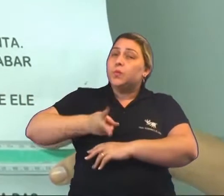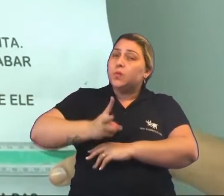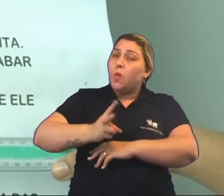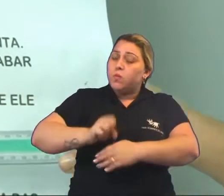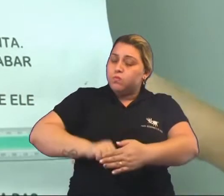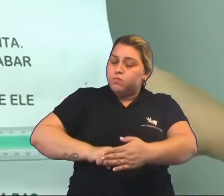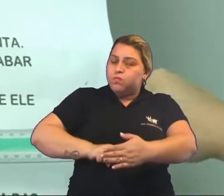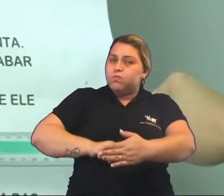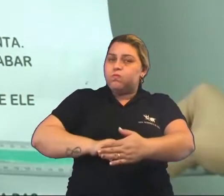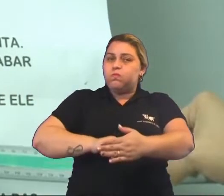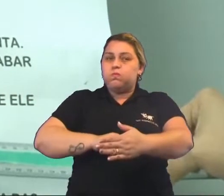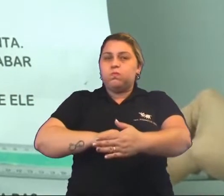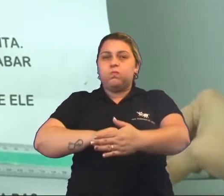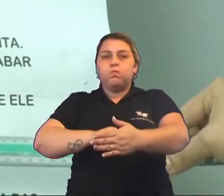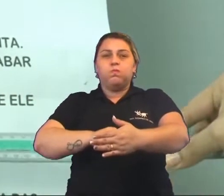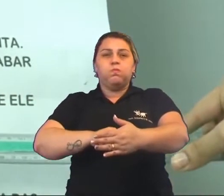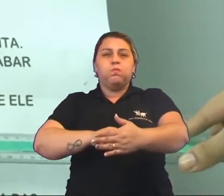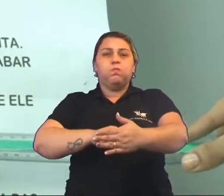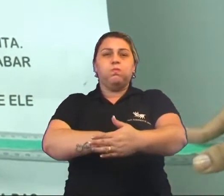se estufando